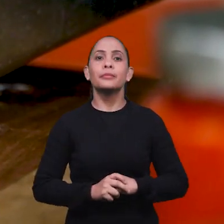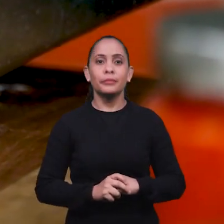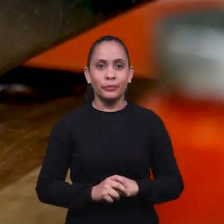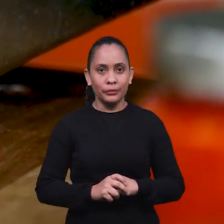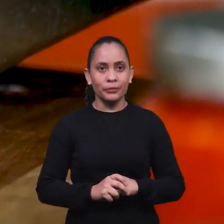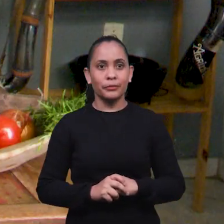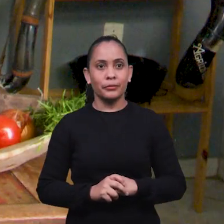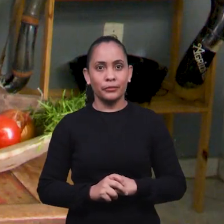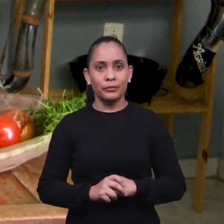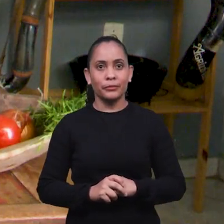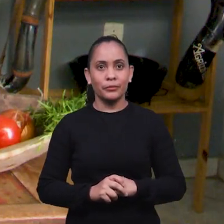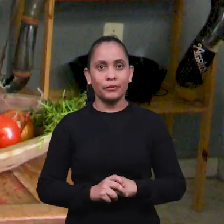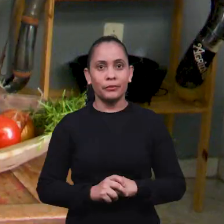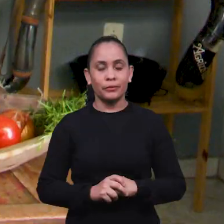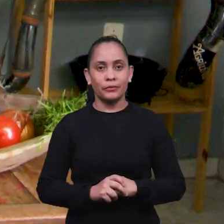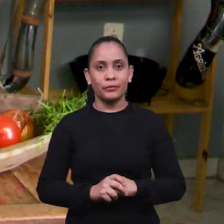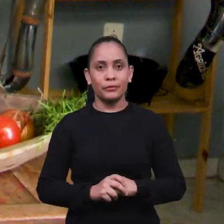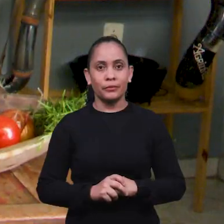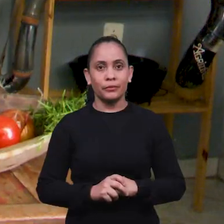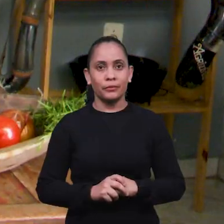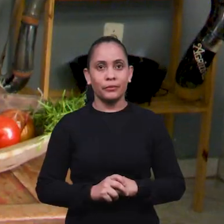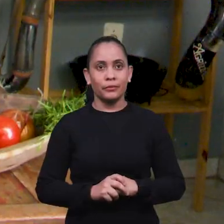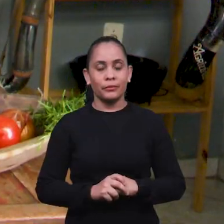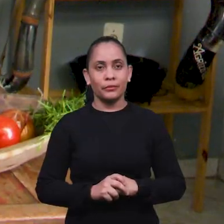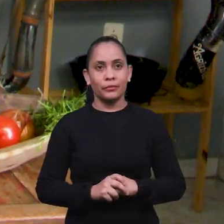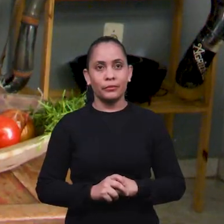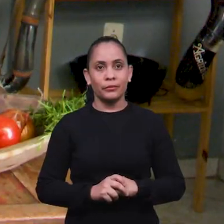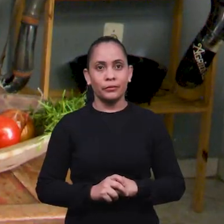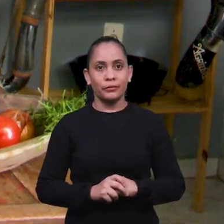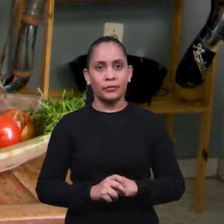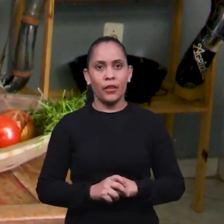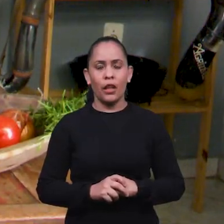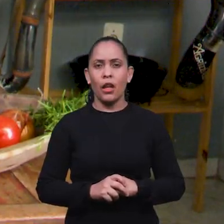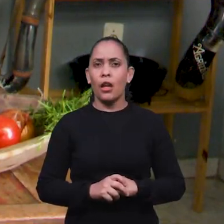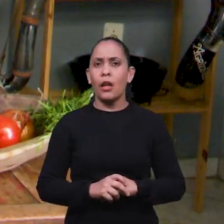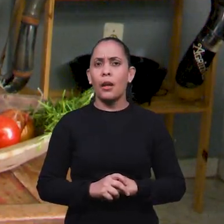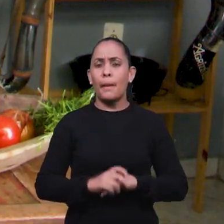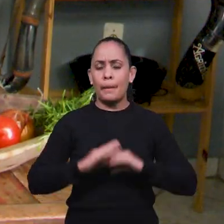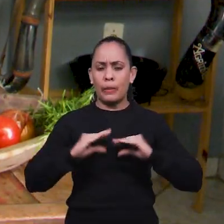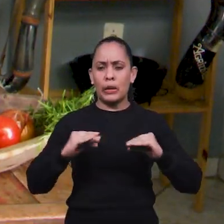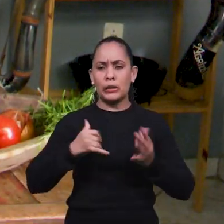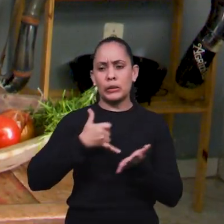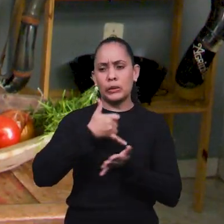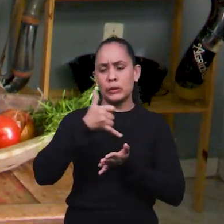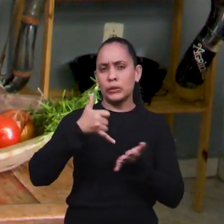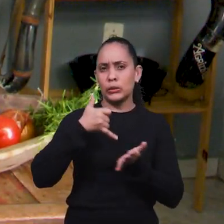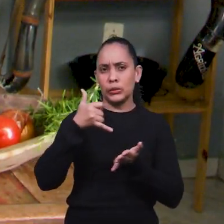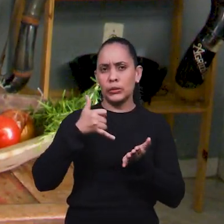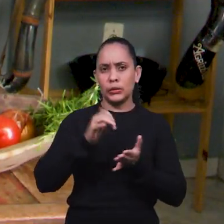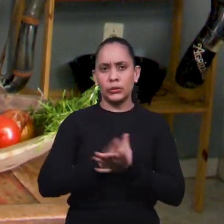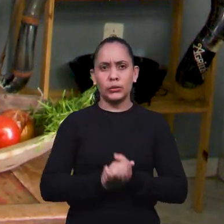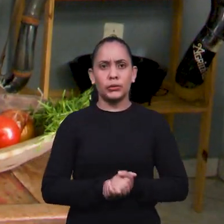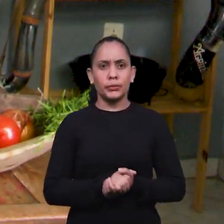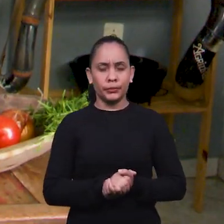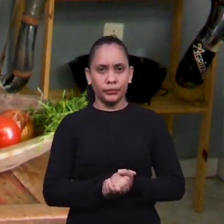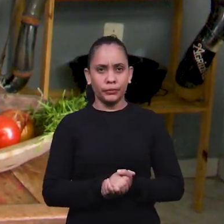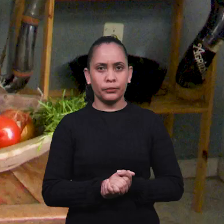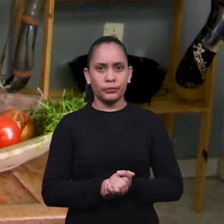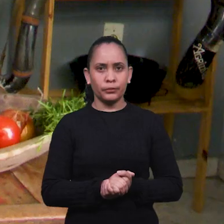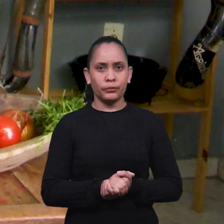Ele não gruda na mão, tá vendo? Ó, não gruda. Por causa do óleo, né? É. Coloquei bastante azeite.